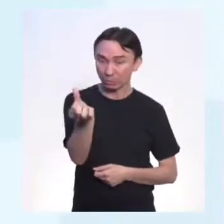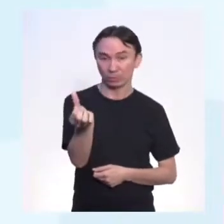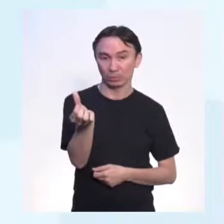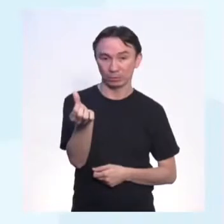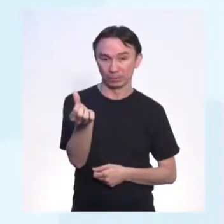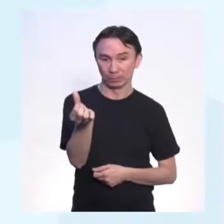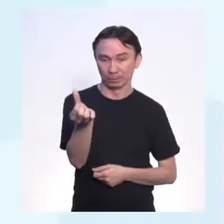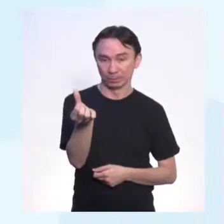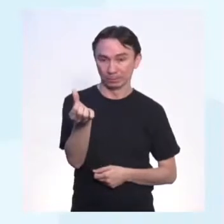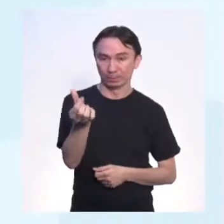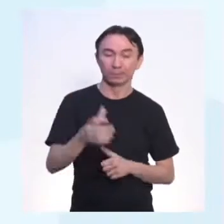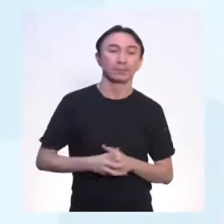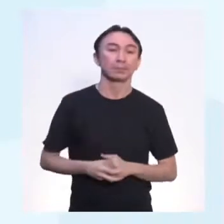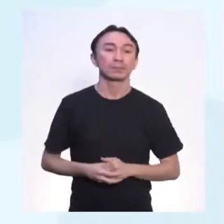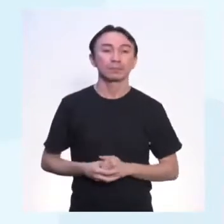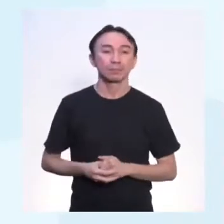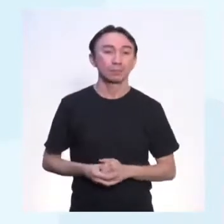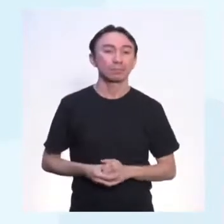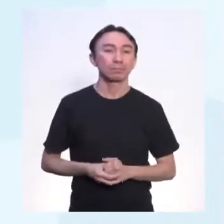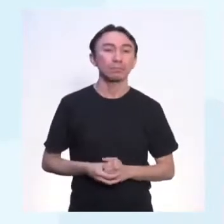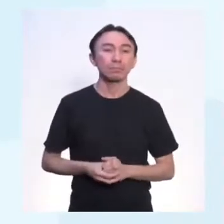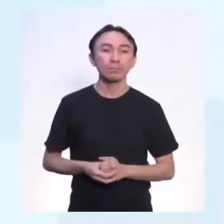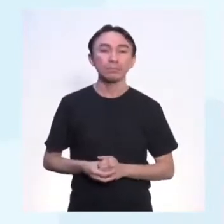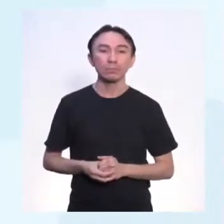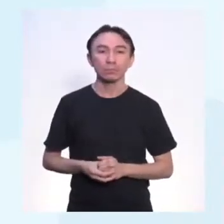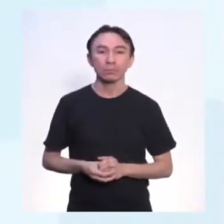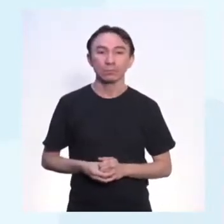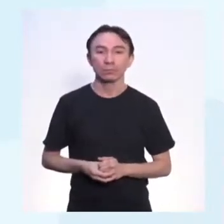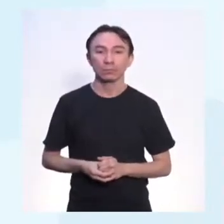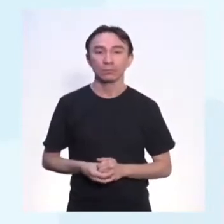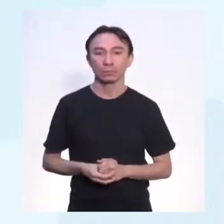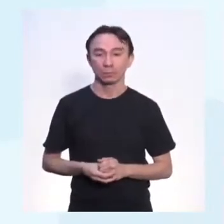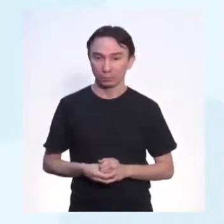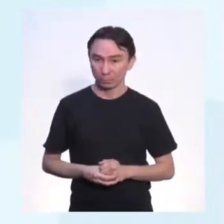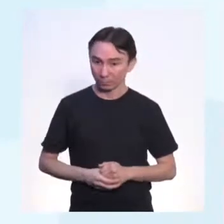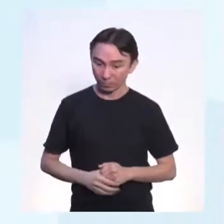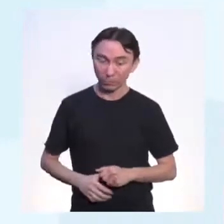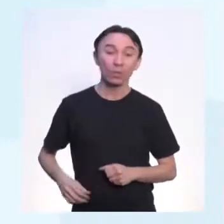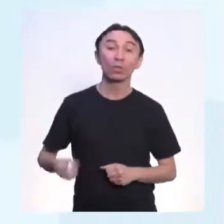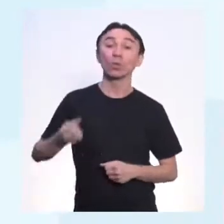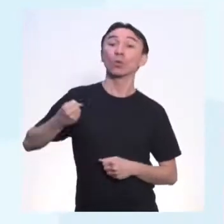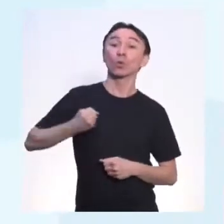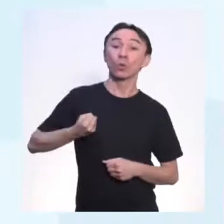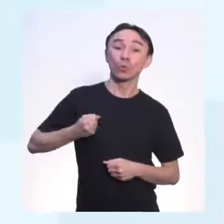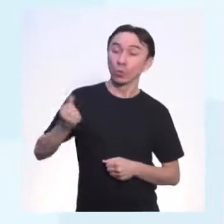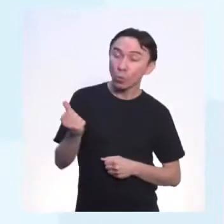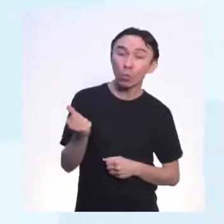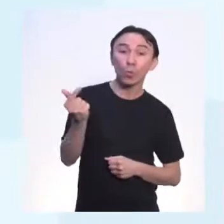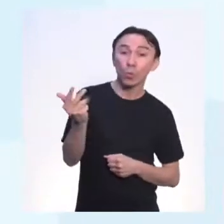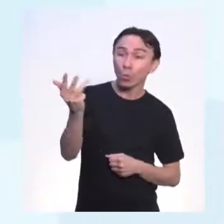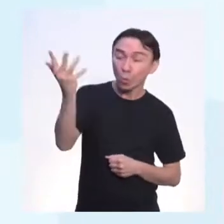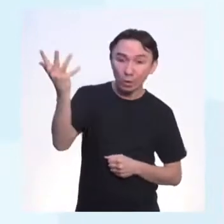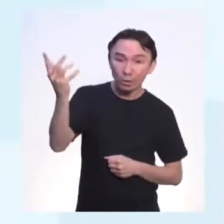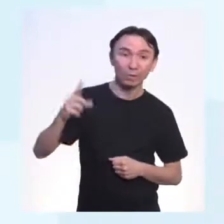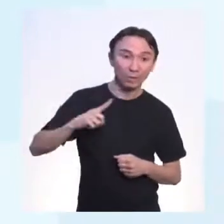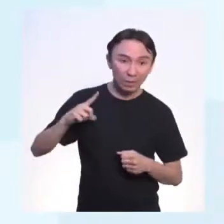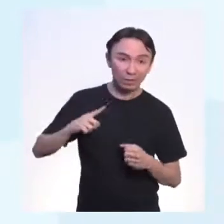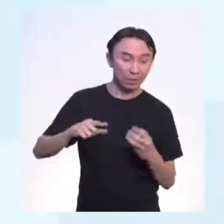5 e 6. Muito bem. A quantidade de números de 3 algarismos